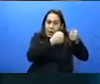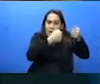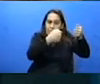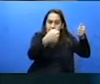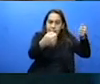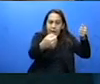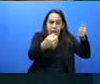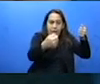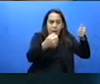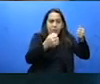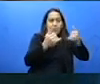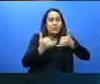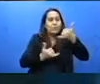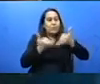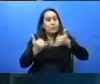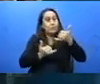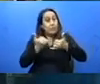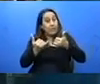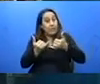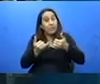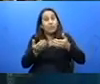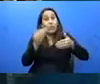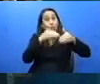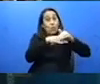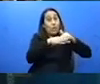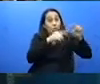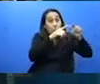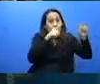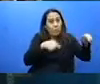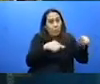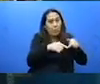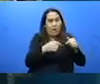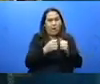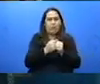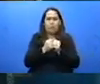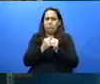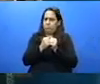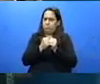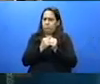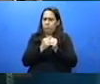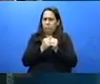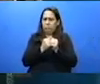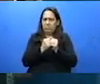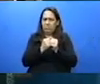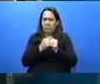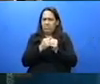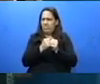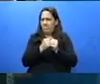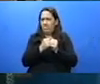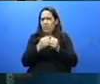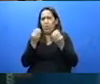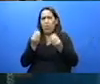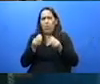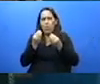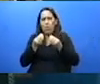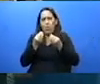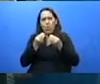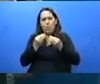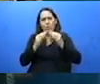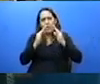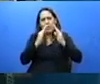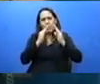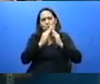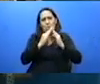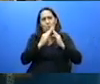brinquedos que ficava dentro do meu quarto. Que coisa estranha! Como que uma casa de bonecas podia